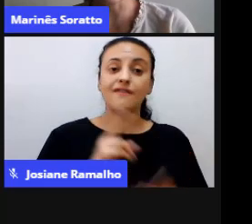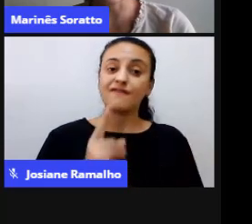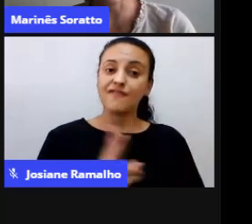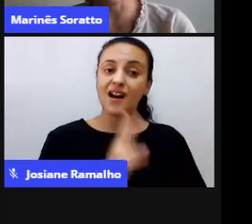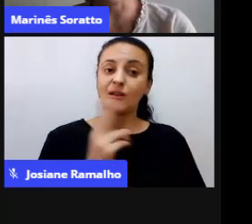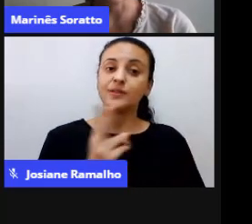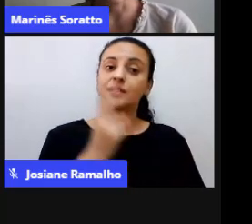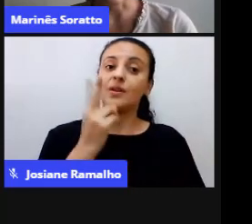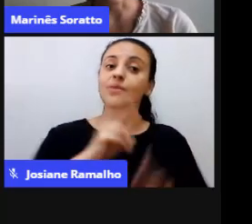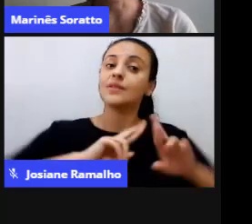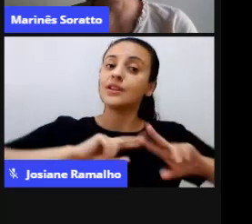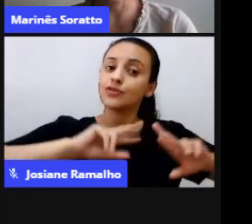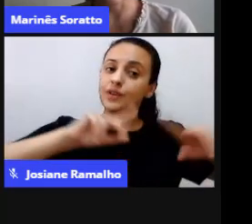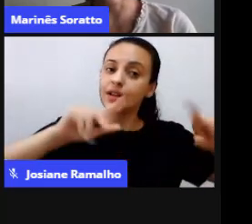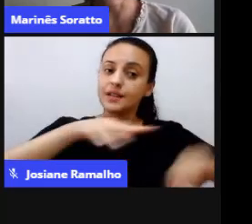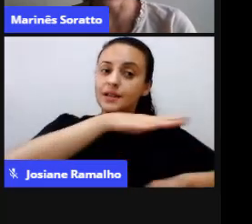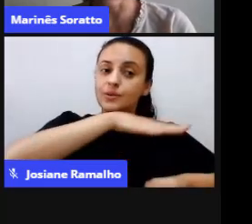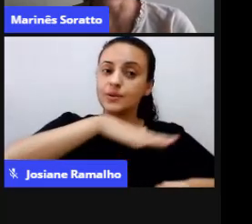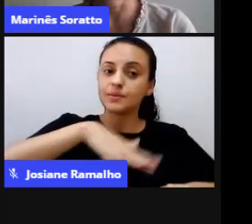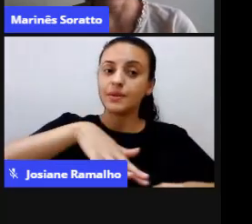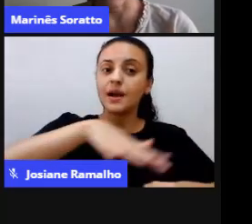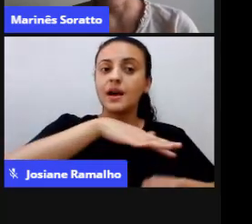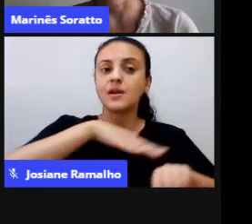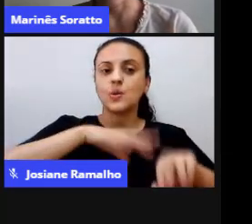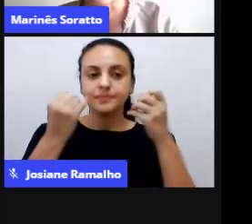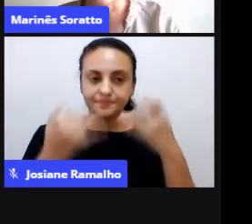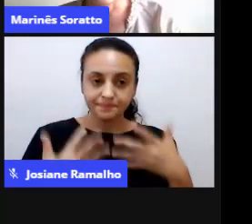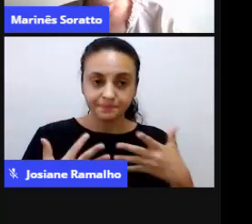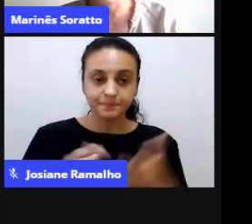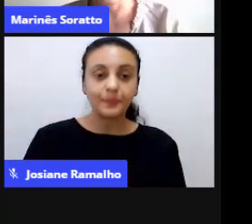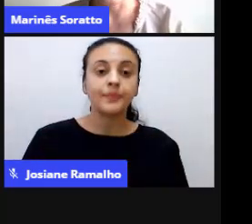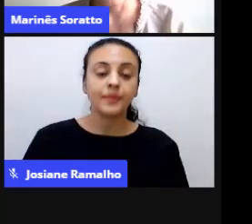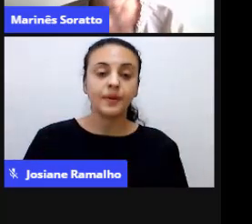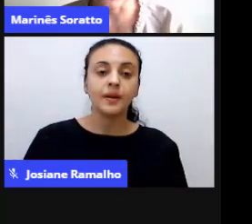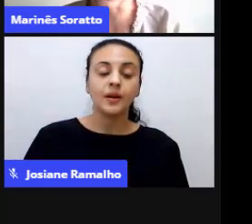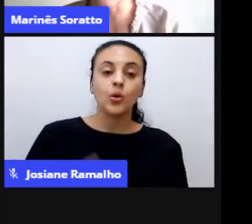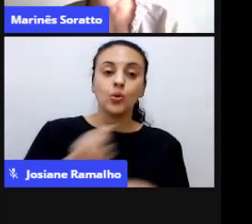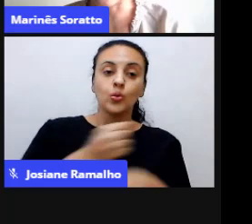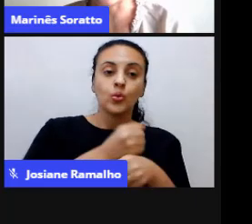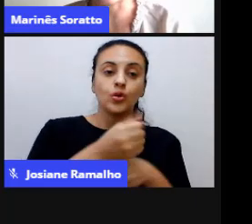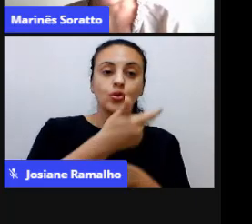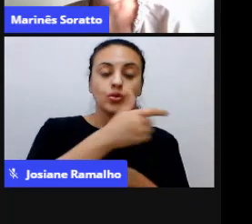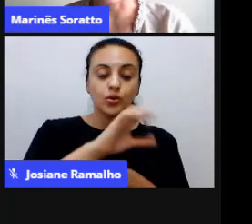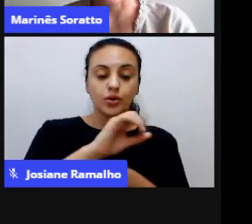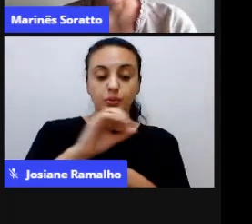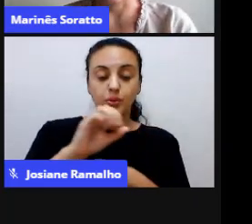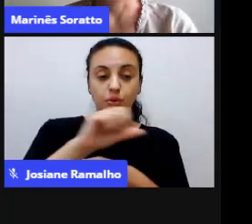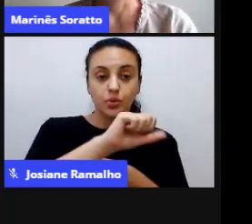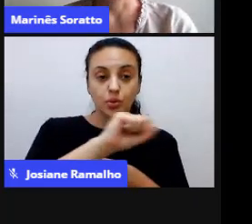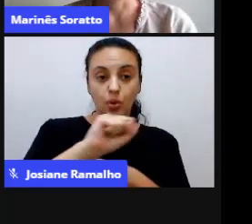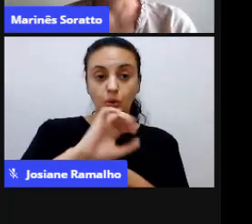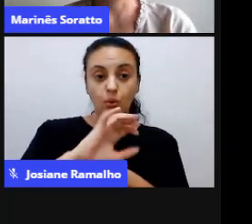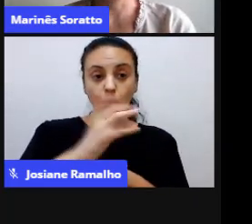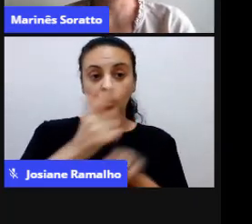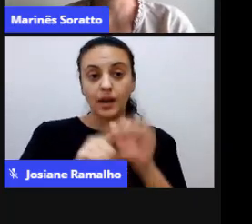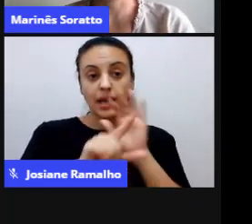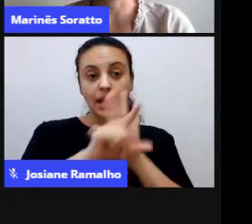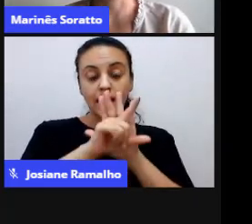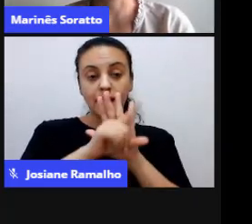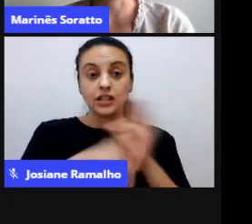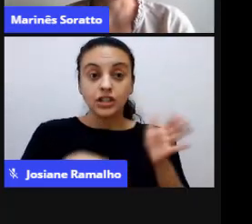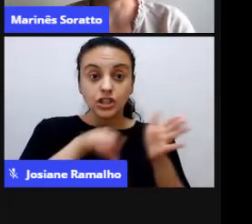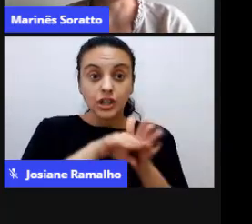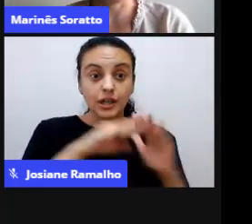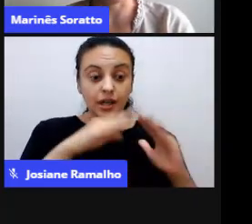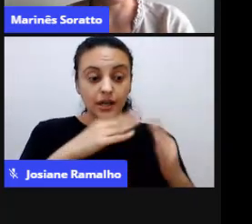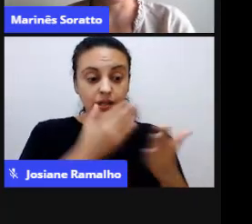ainda é vista como algo de inferioridade. Em 2008, quando a lei entra na escola, o primeiro